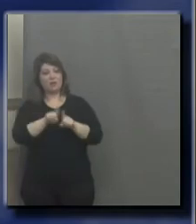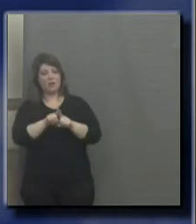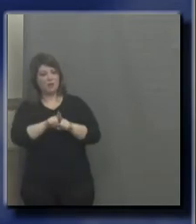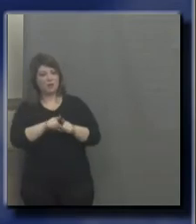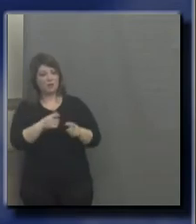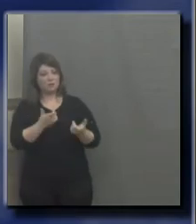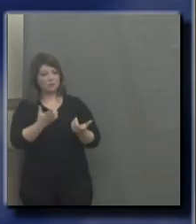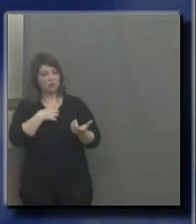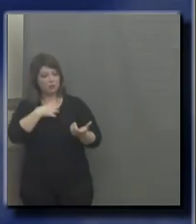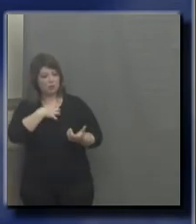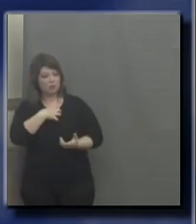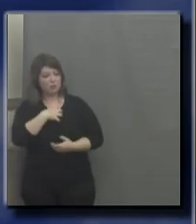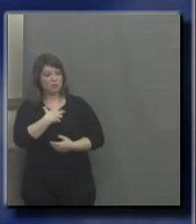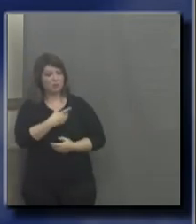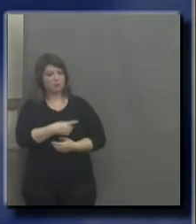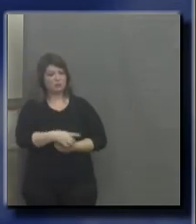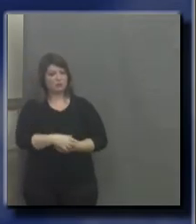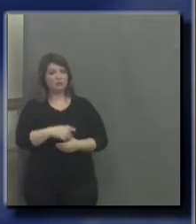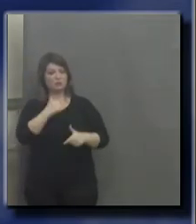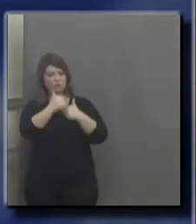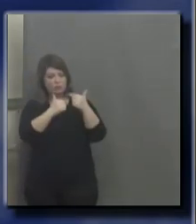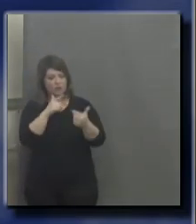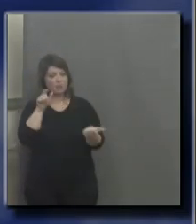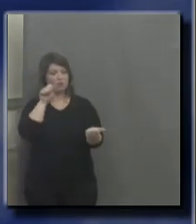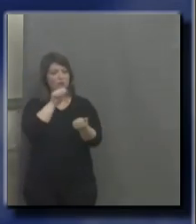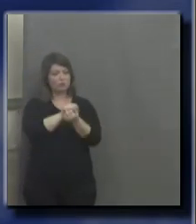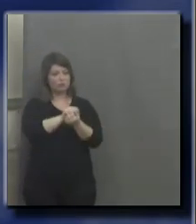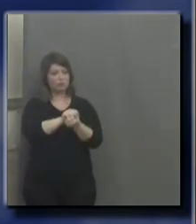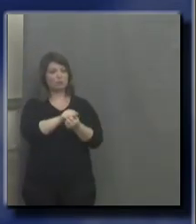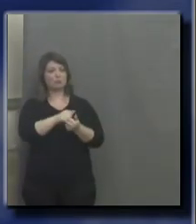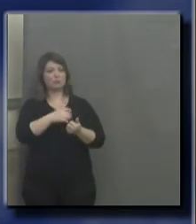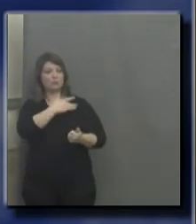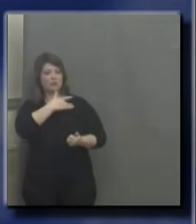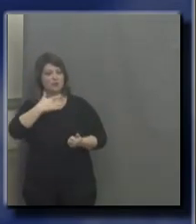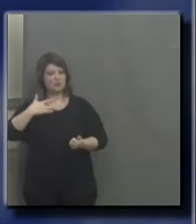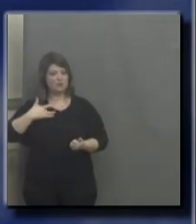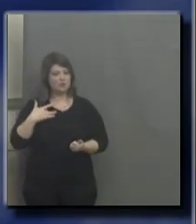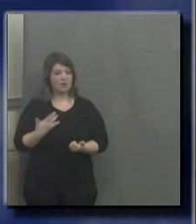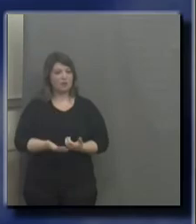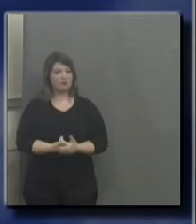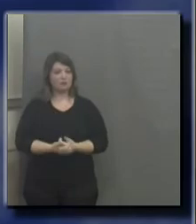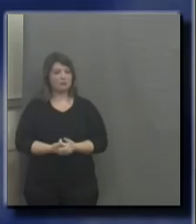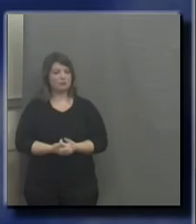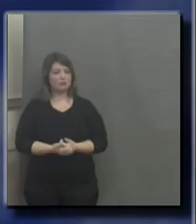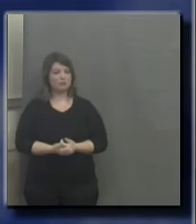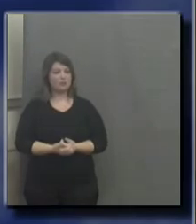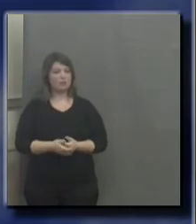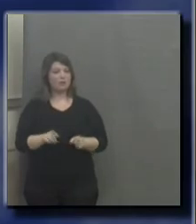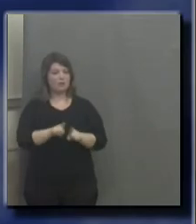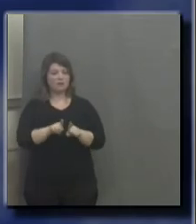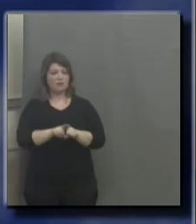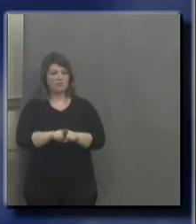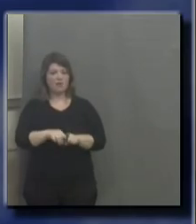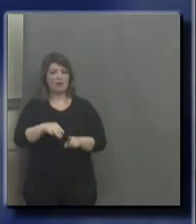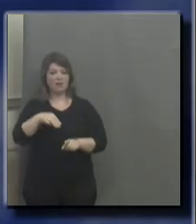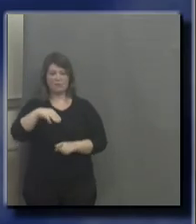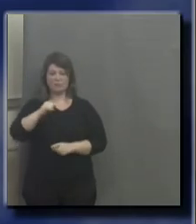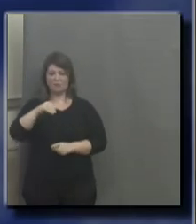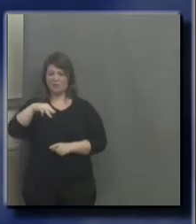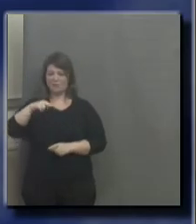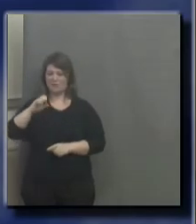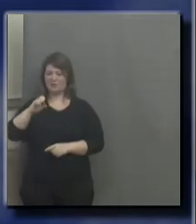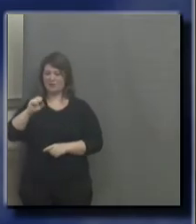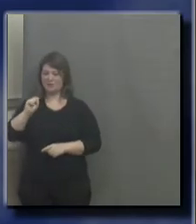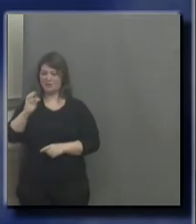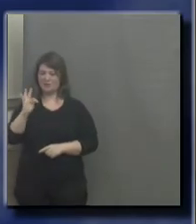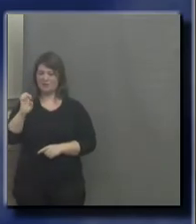no sentido do trabalho conjunto entre a saúde e o Ministério da Educação. Tá?